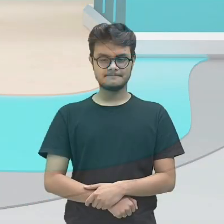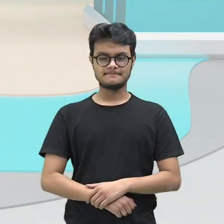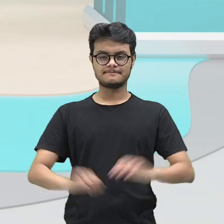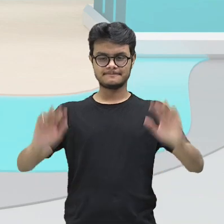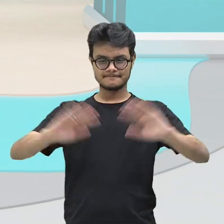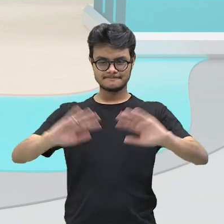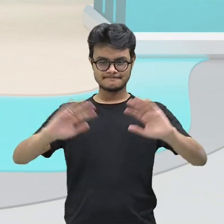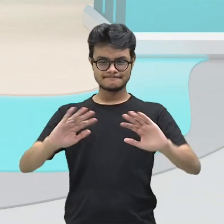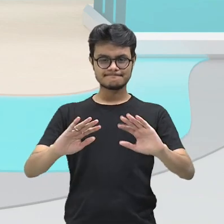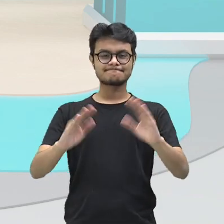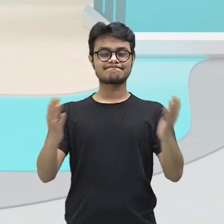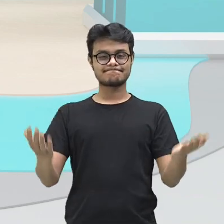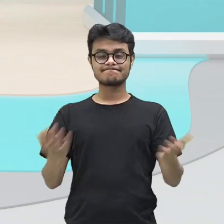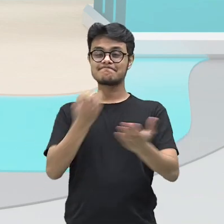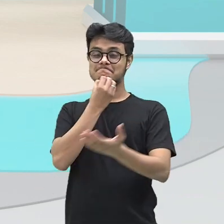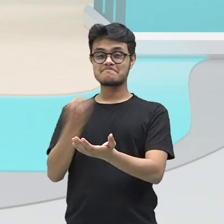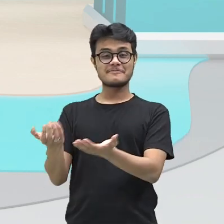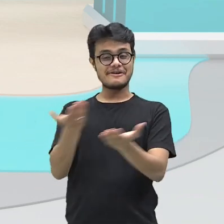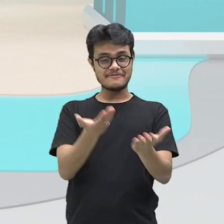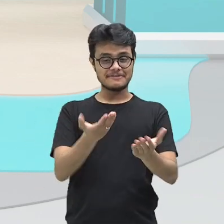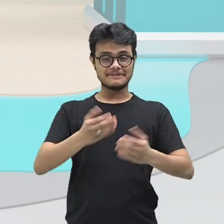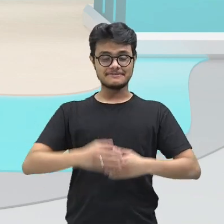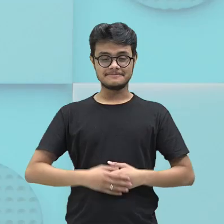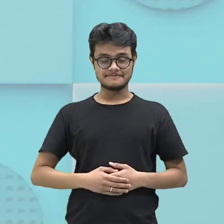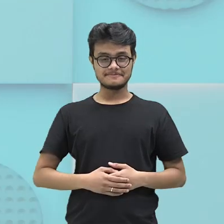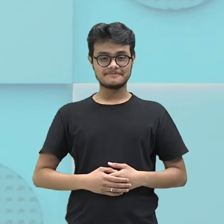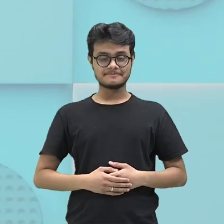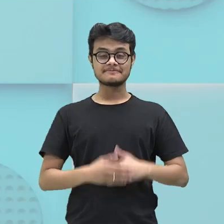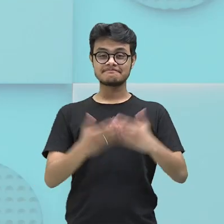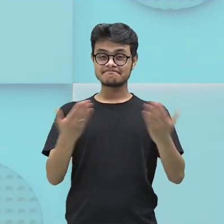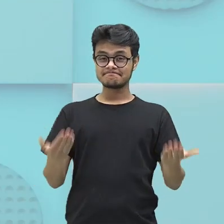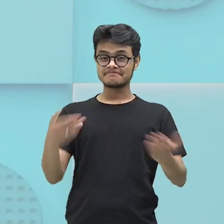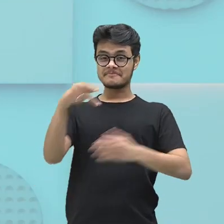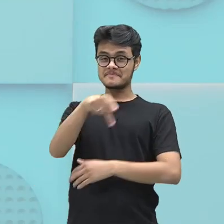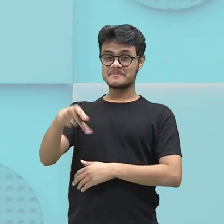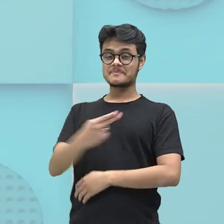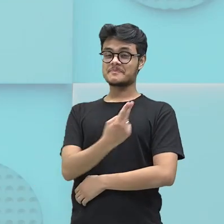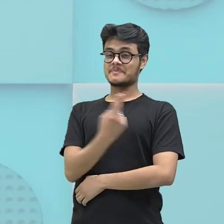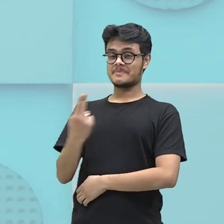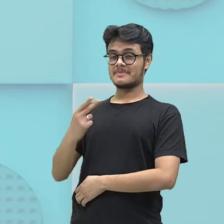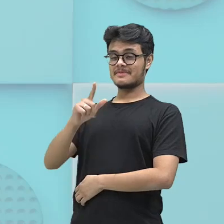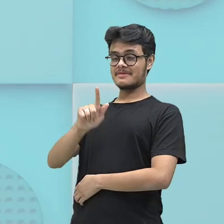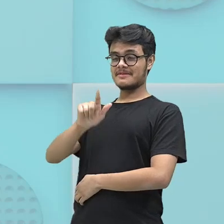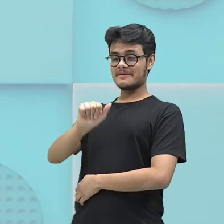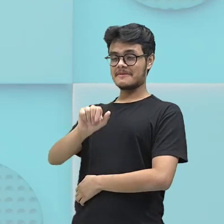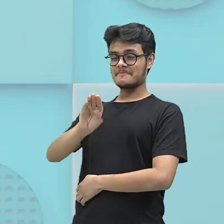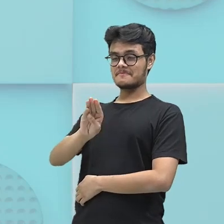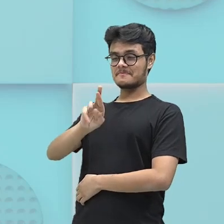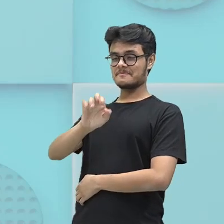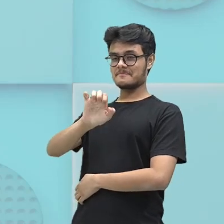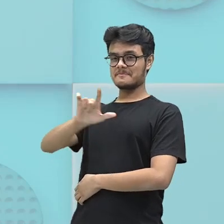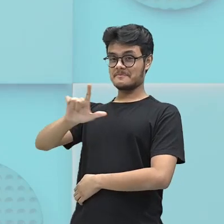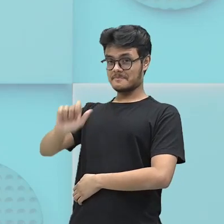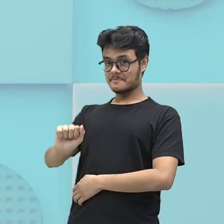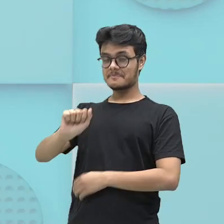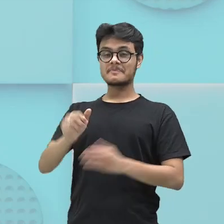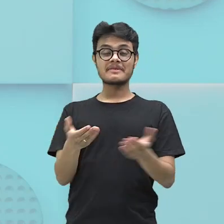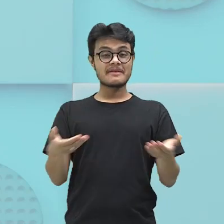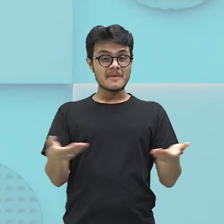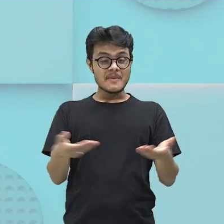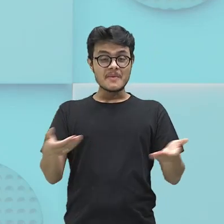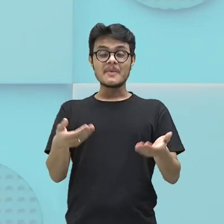Olá, meus queridos, sejam bem-vindos! Eu sou a professora Gabriela e estarei